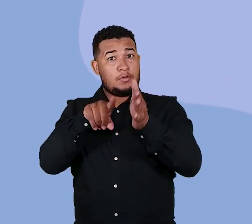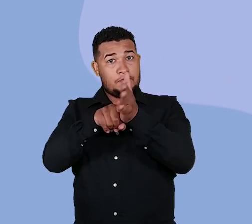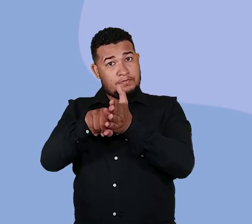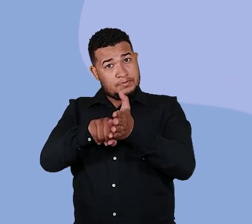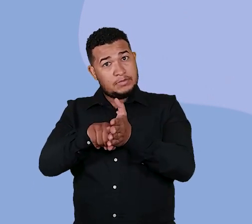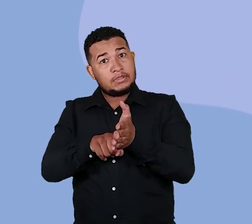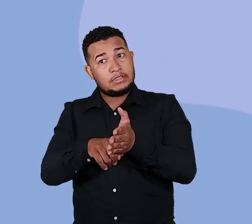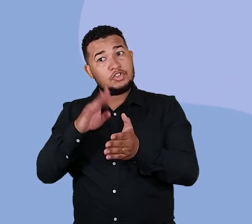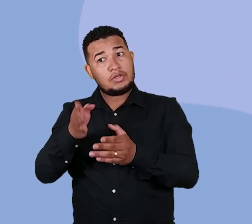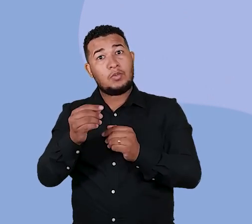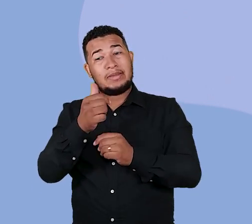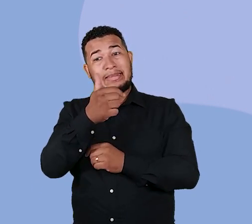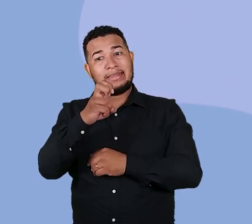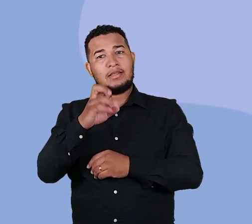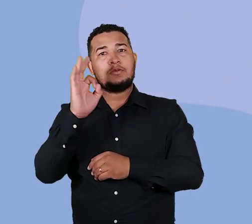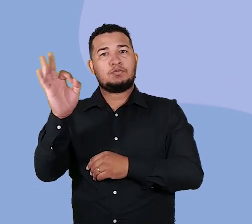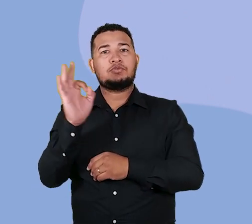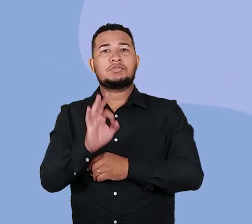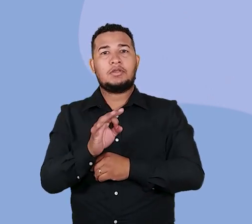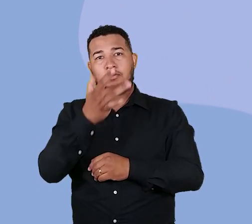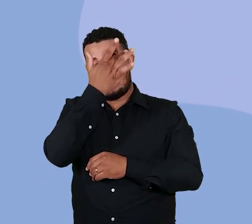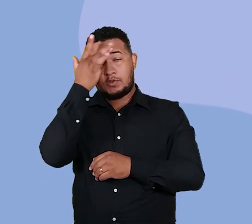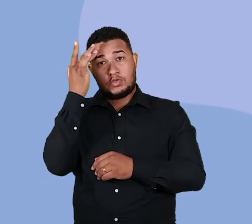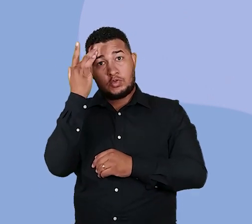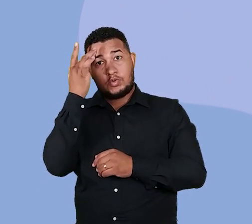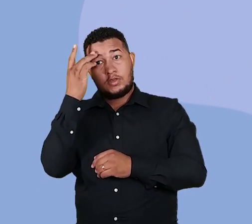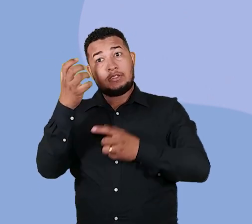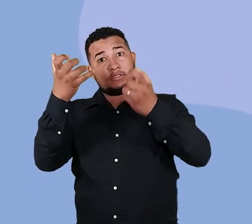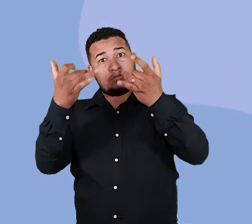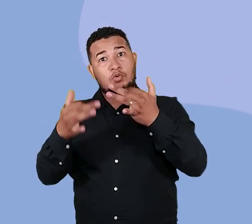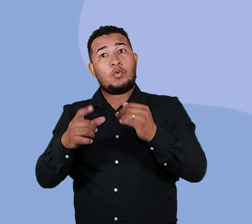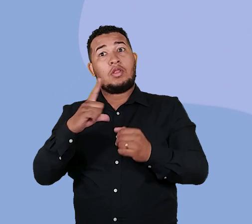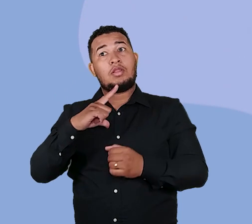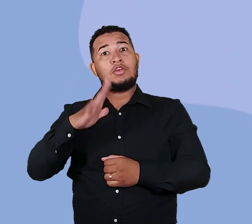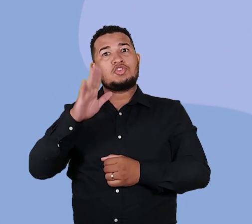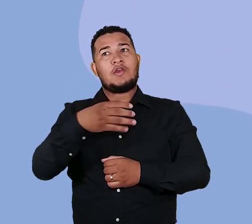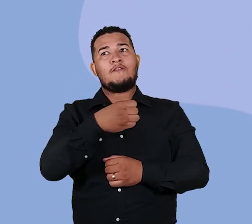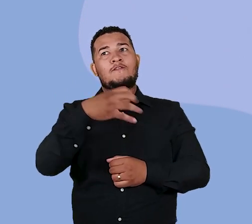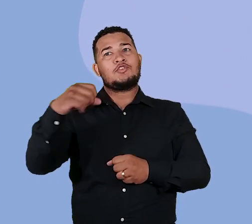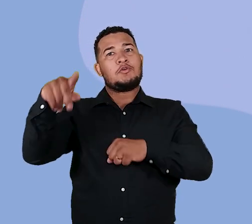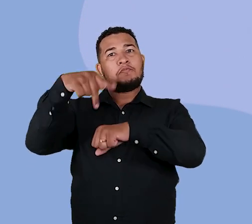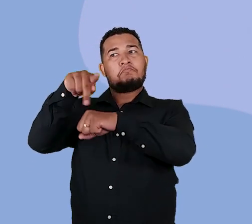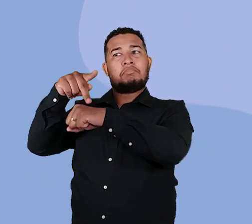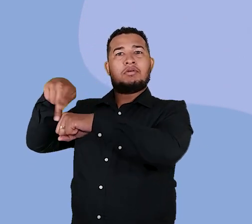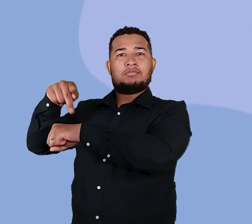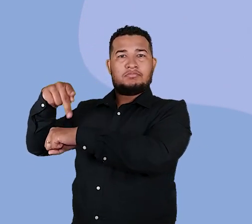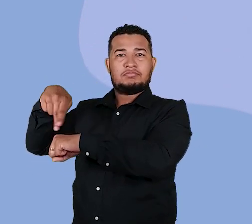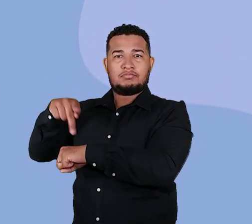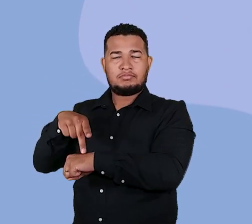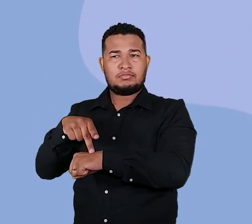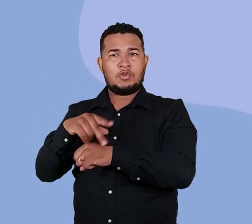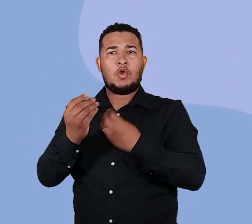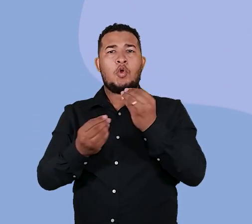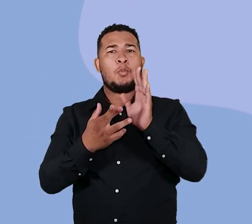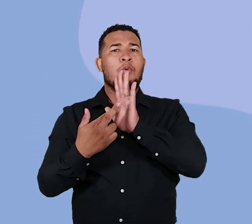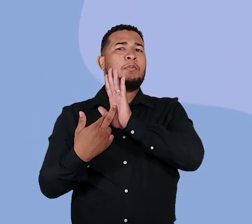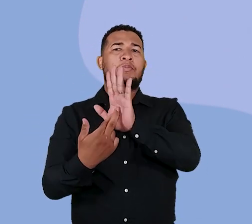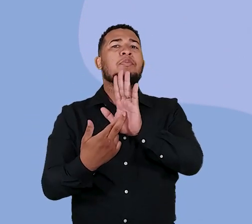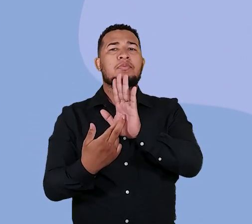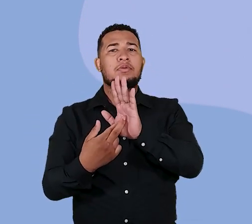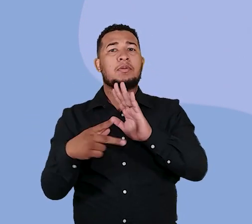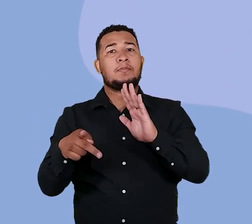pesquisa, 15% dos entrevistados revelaram já ter viajado para o exterior. Qual é a